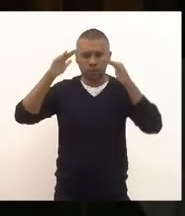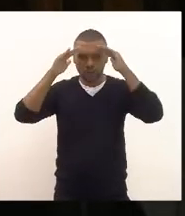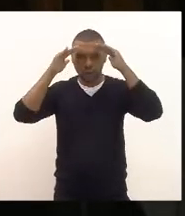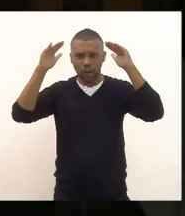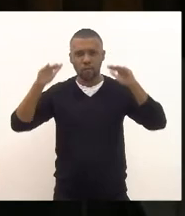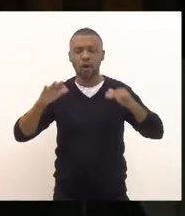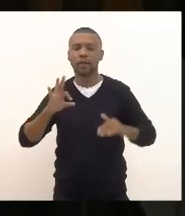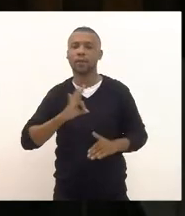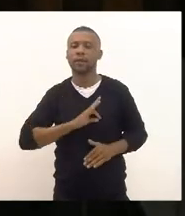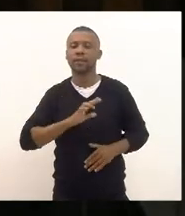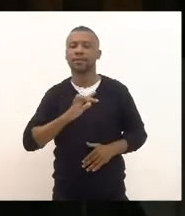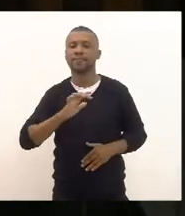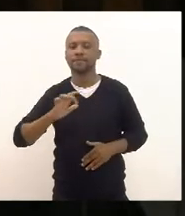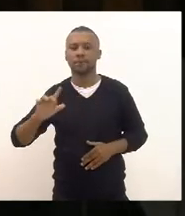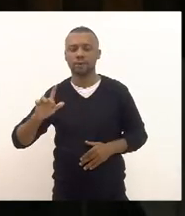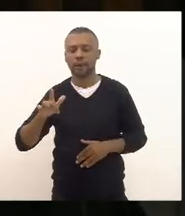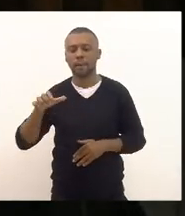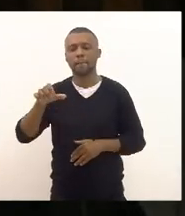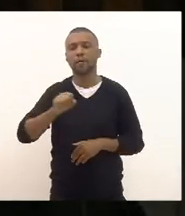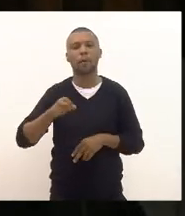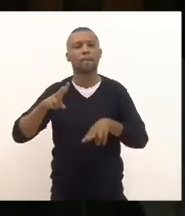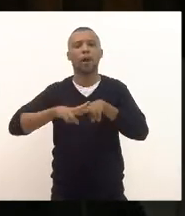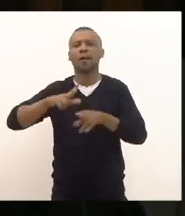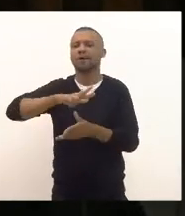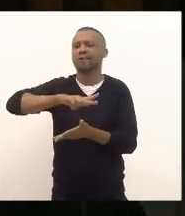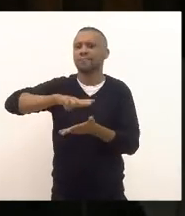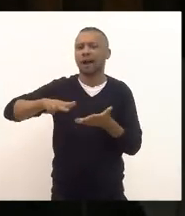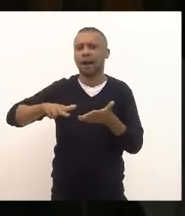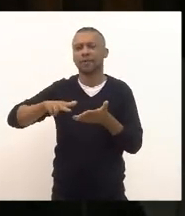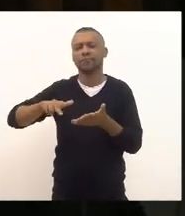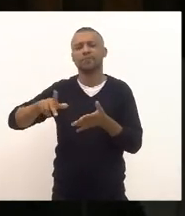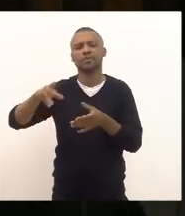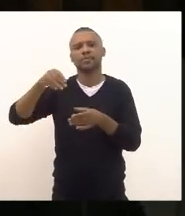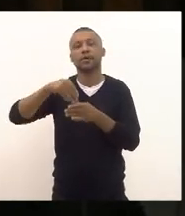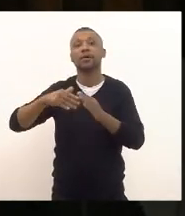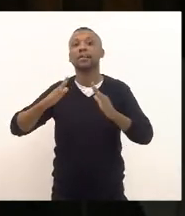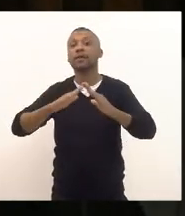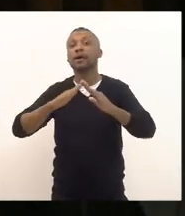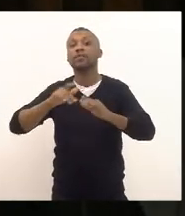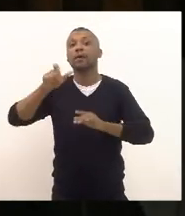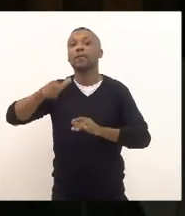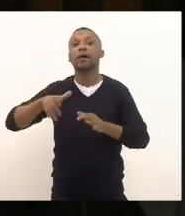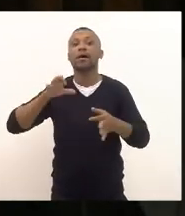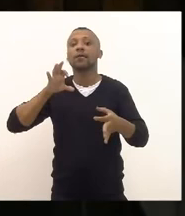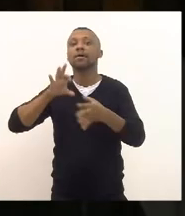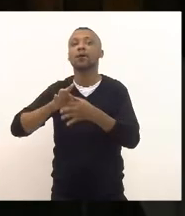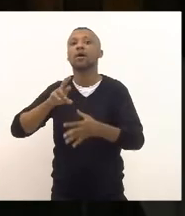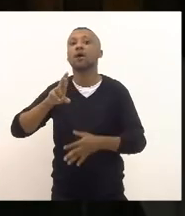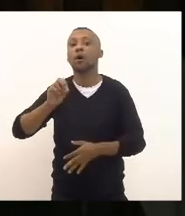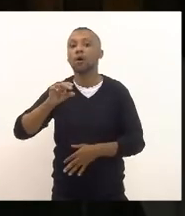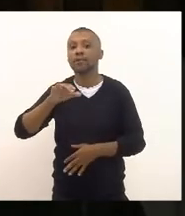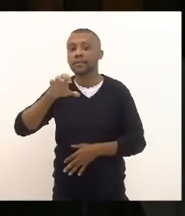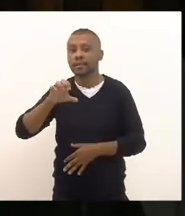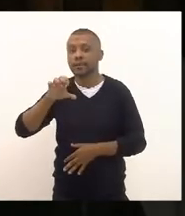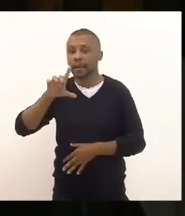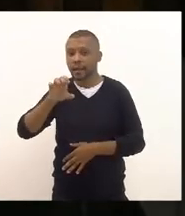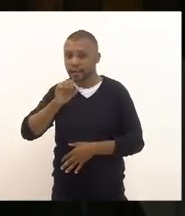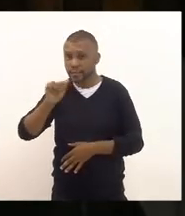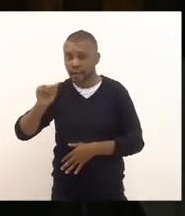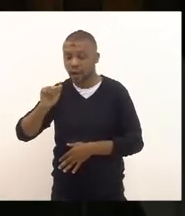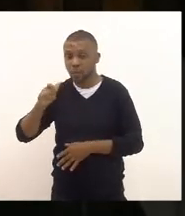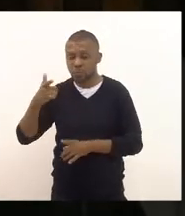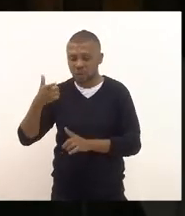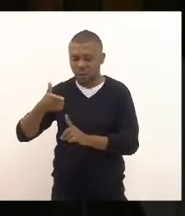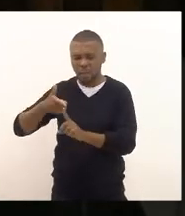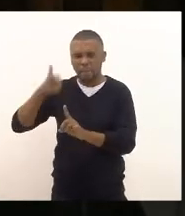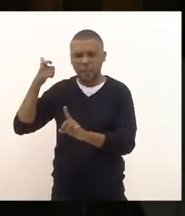Civil que aprendeu dezenas de fusíveis na casa de uma pessoa ligada ao reuni-las em um dos assassinos